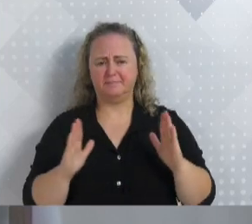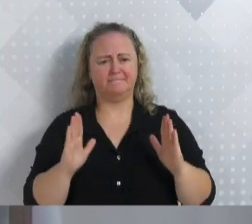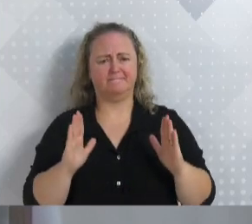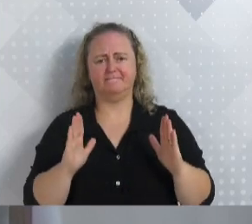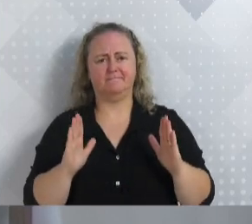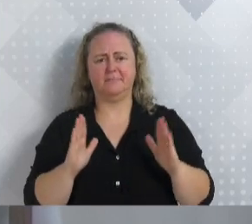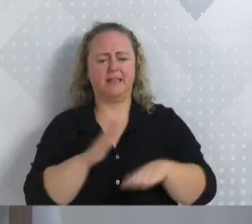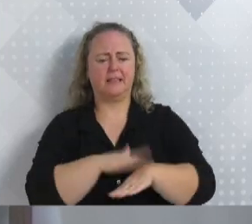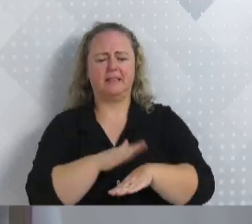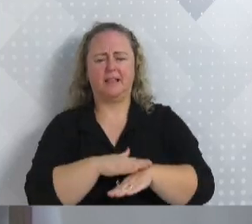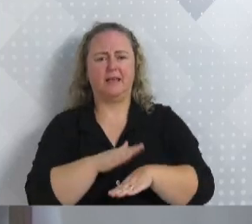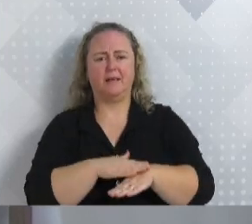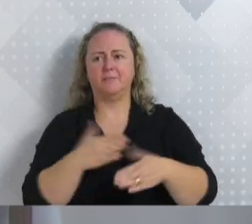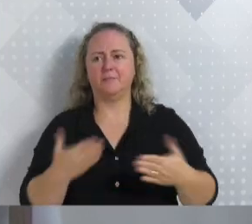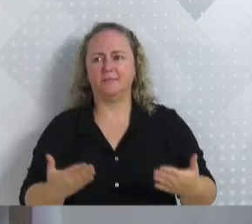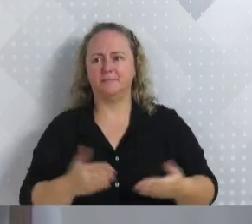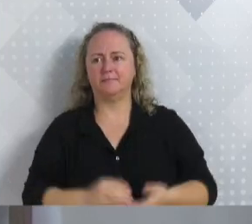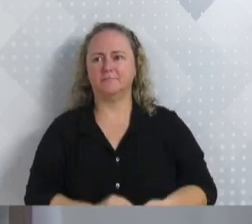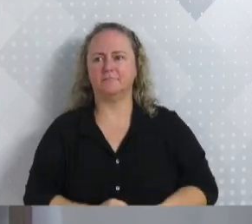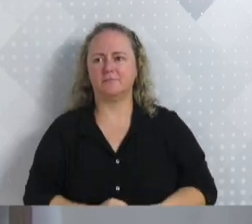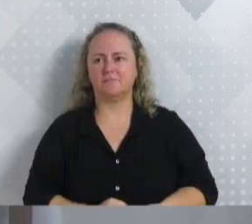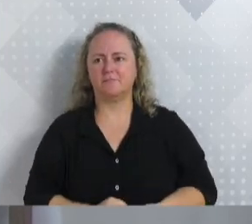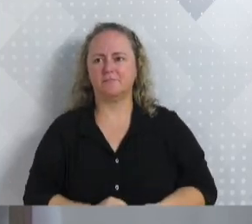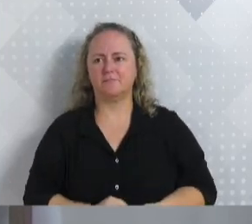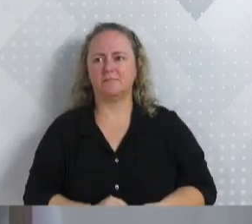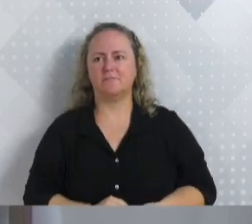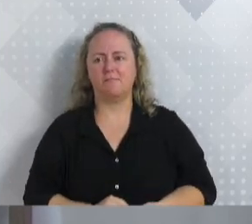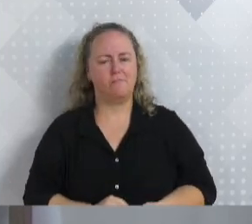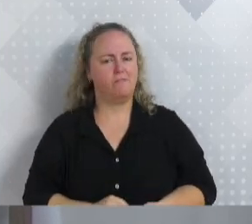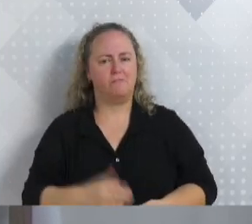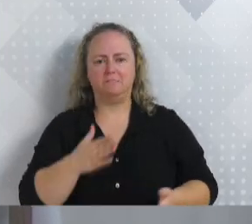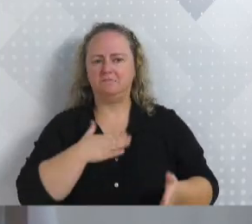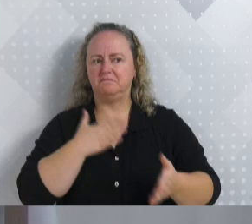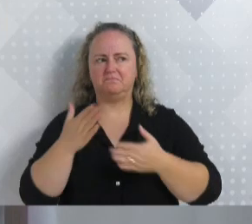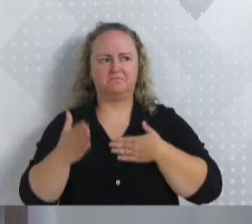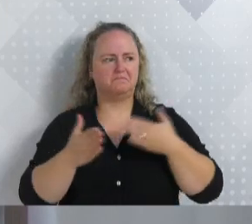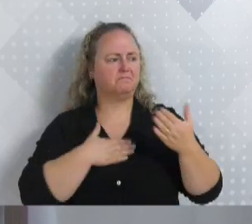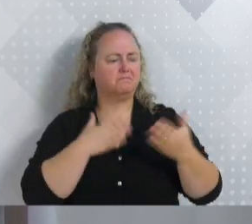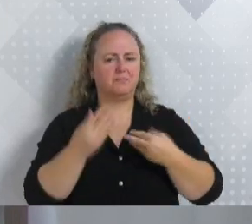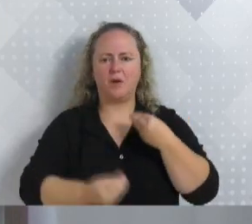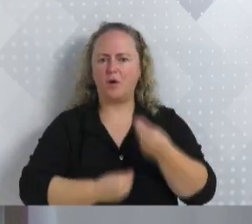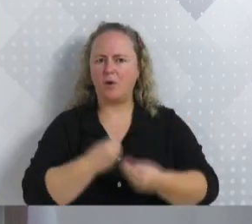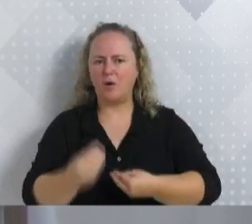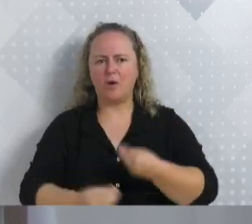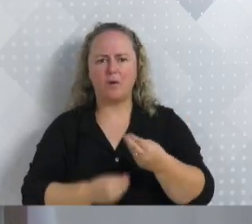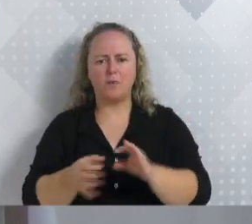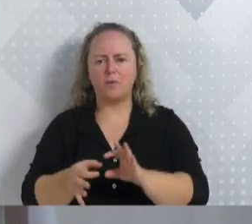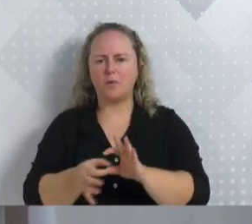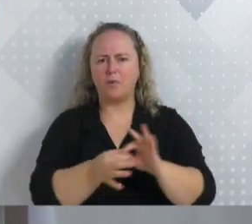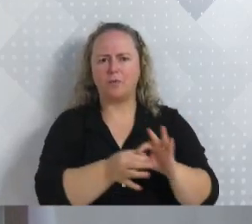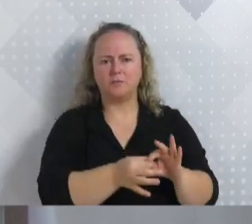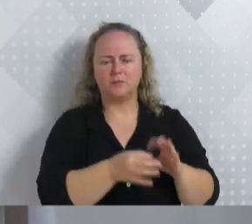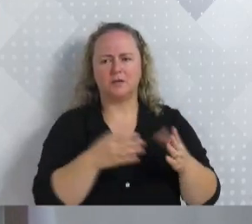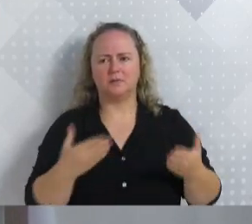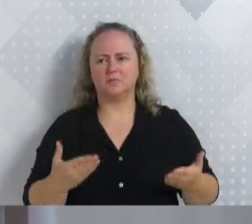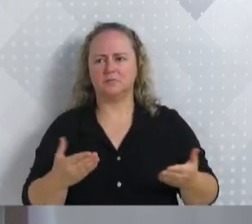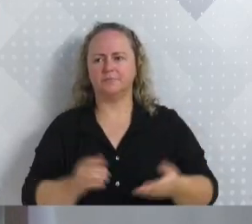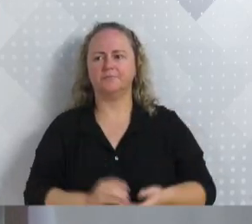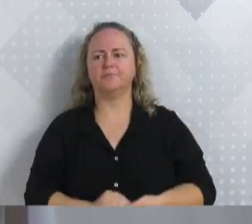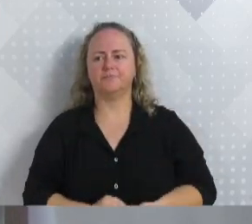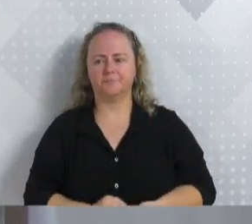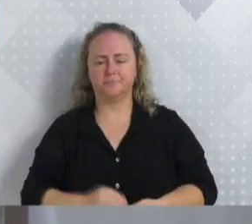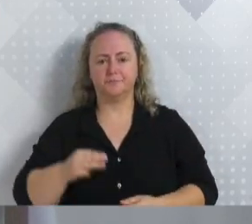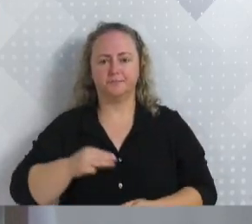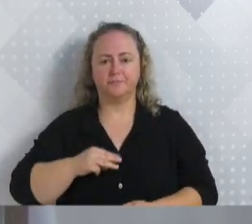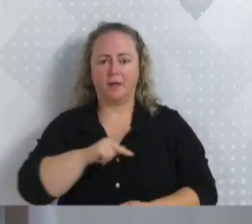talvez algumas coisas que os senhores queriam falar. É assustador o que a gente está vivendo. O pedido do Ministério